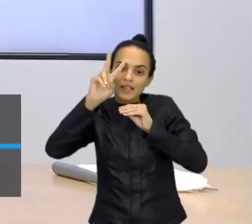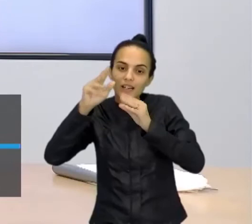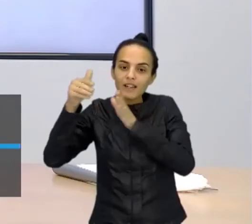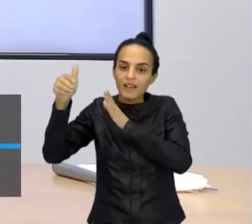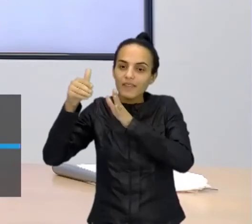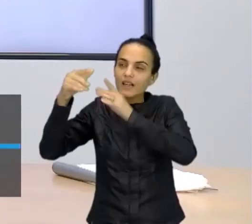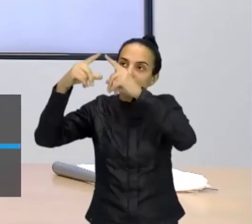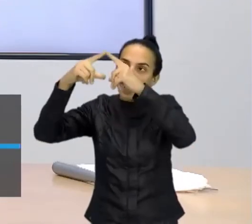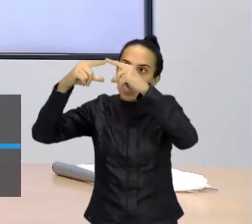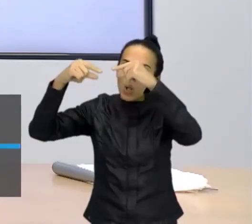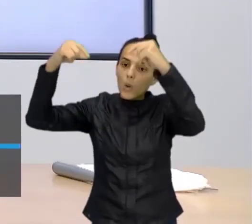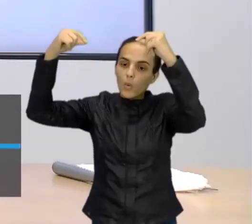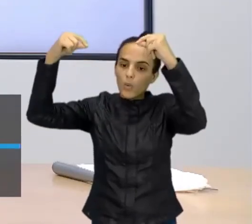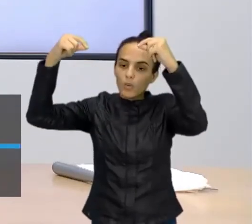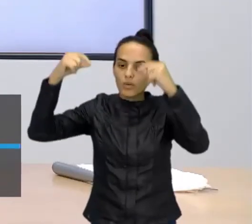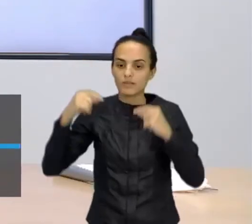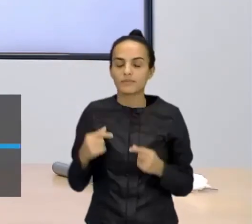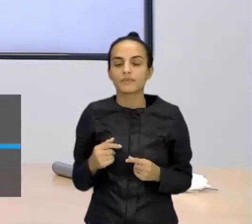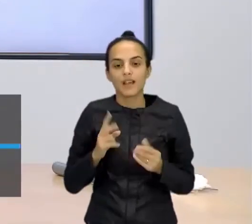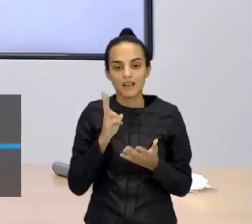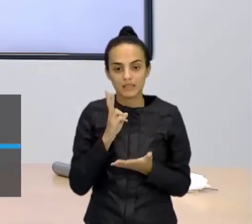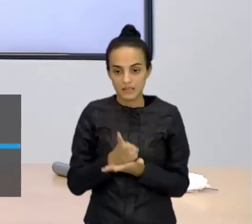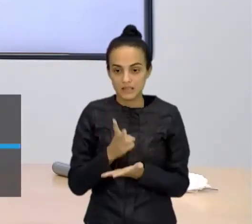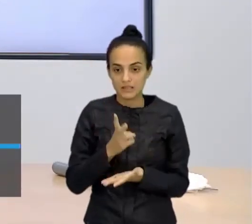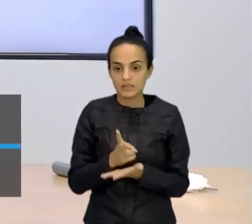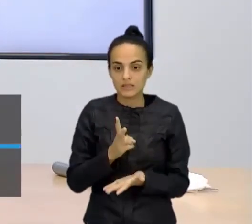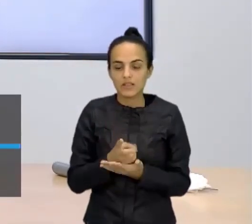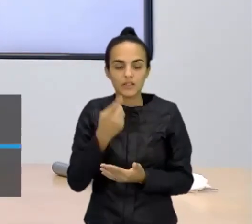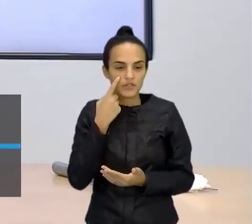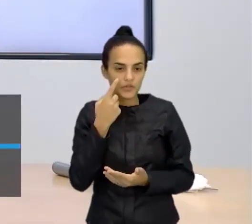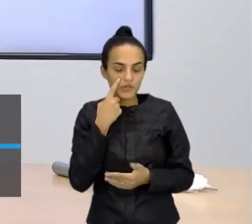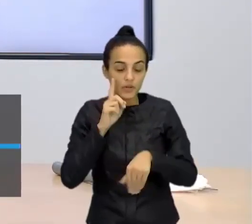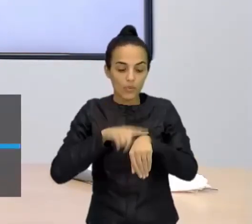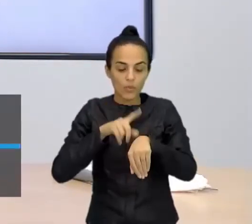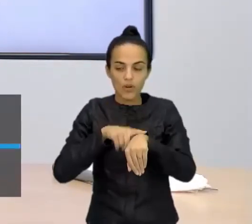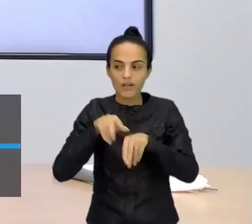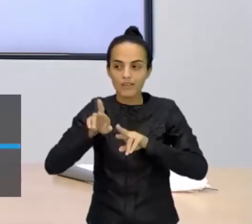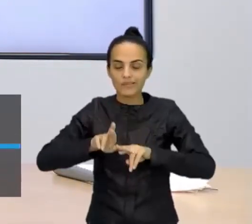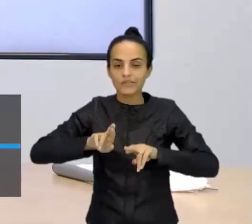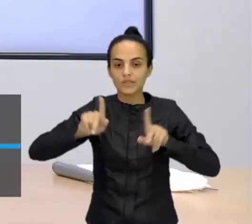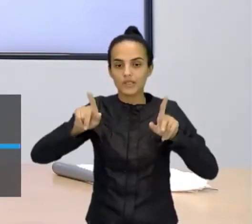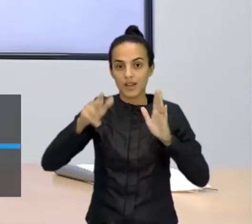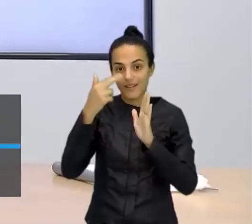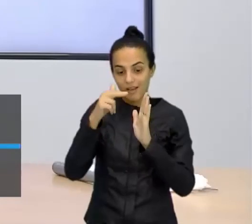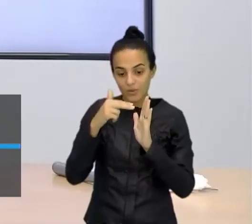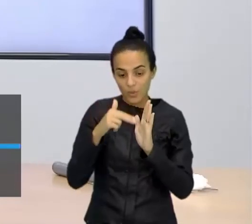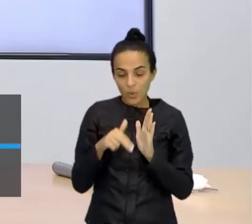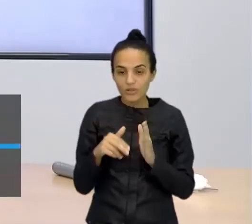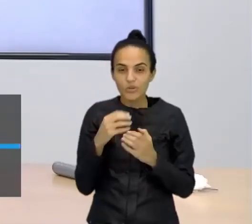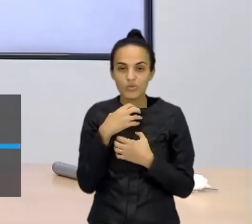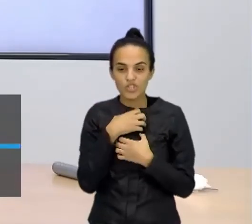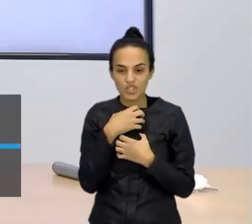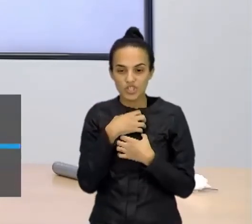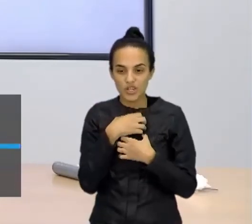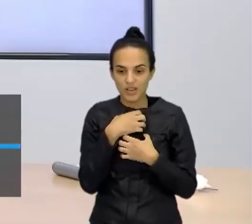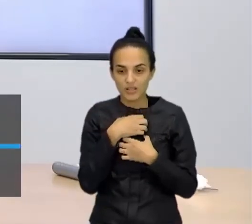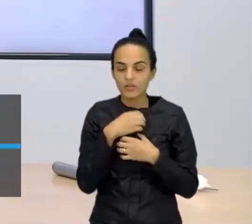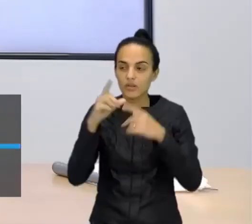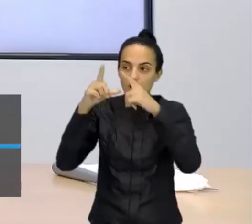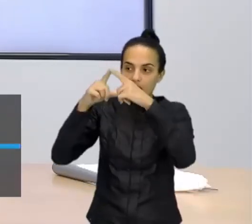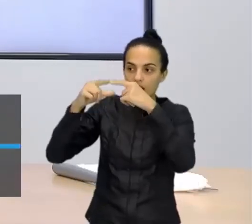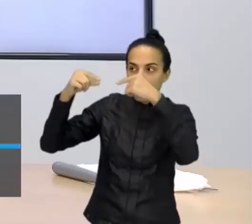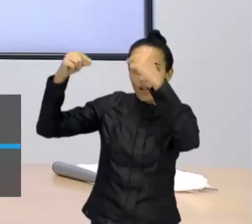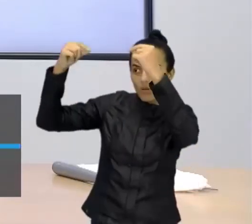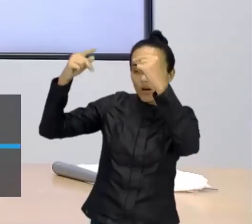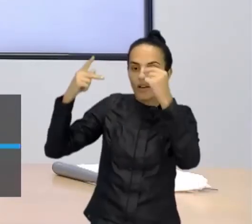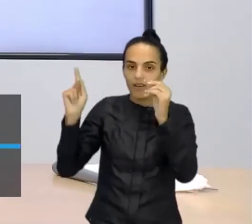muito interessante. Então, cada dia olhávamos um horário diferente e anotava o formato da lua e ele fazia o relatório.